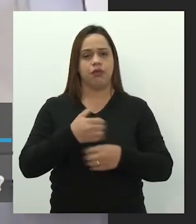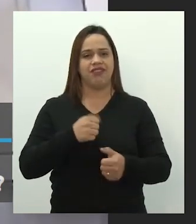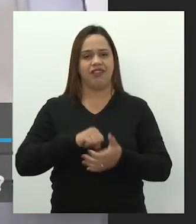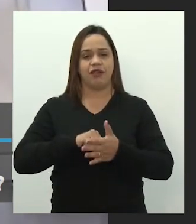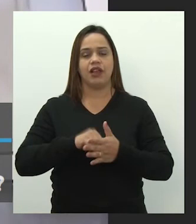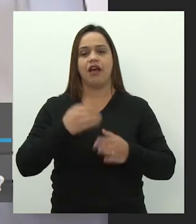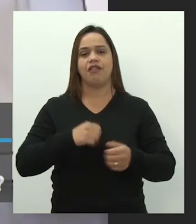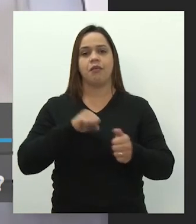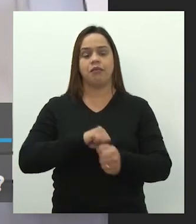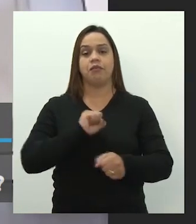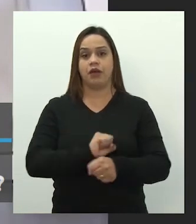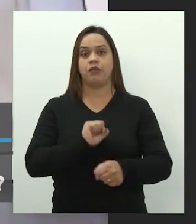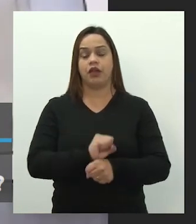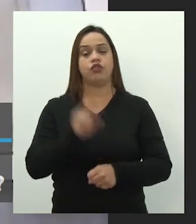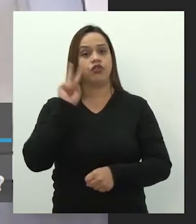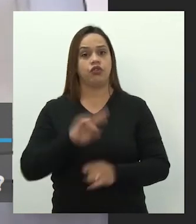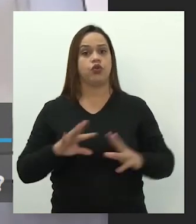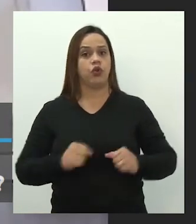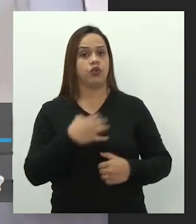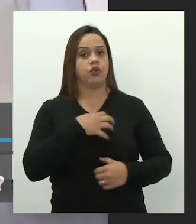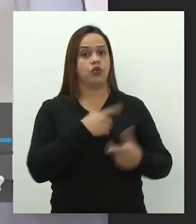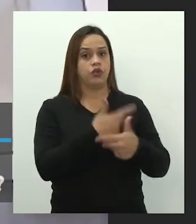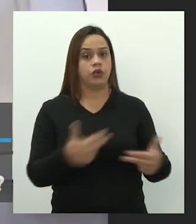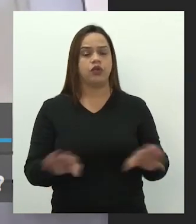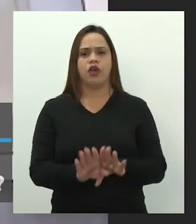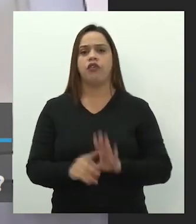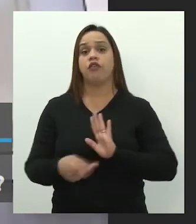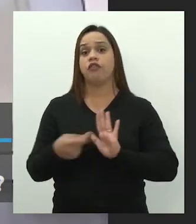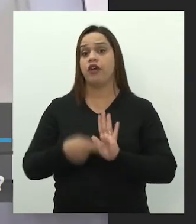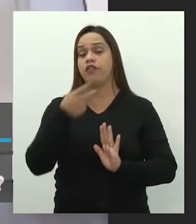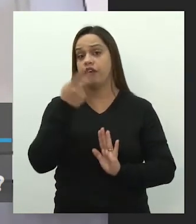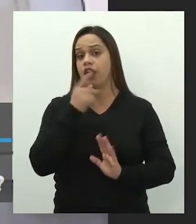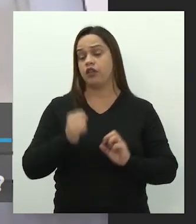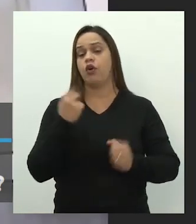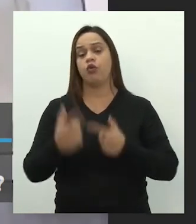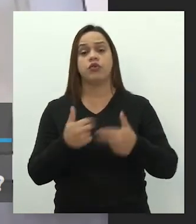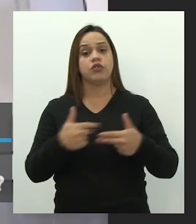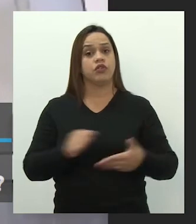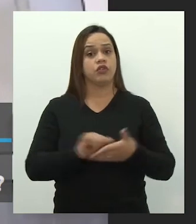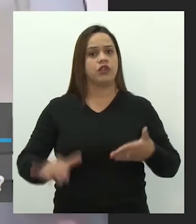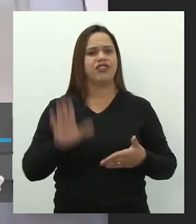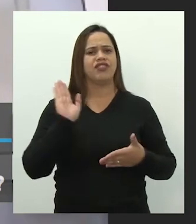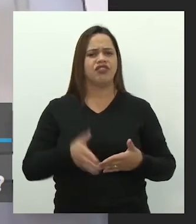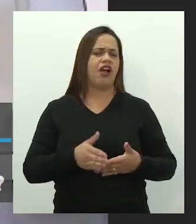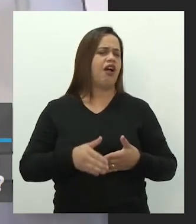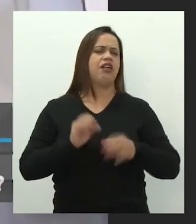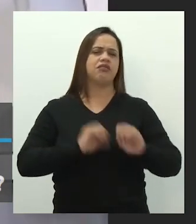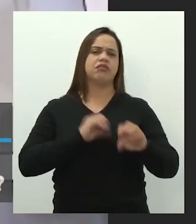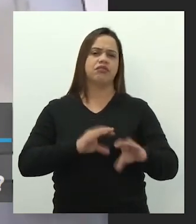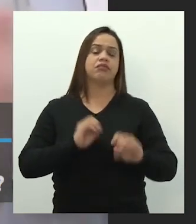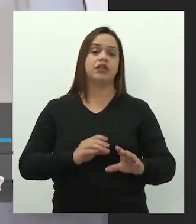situações e objetos, foram citadas algumas atividades que são trabalhadas com os estudantes desde lá da educação